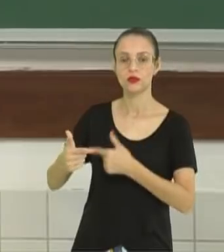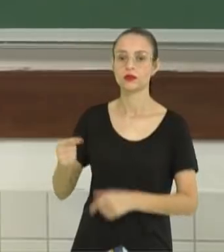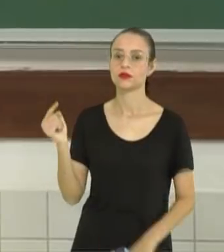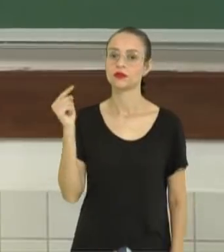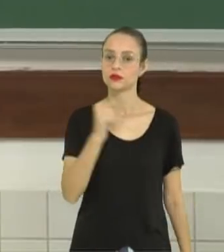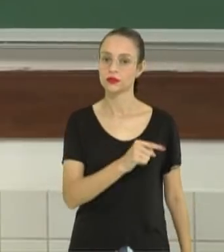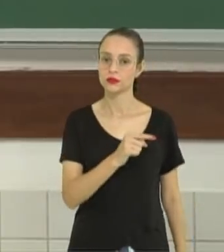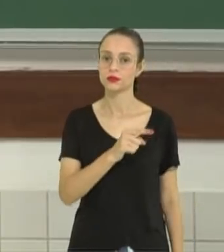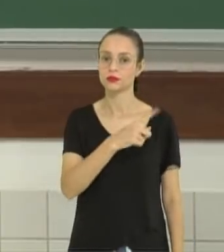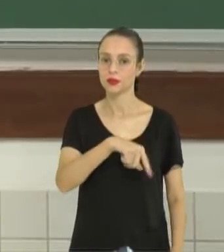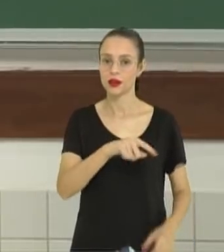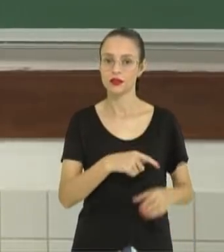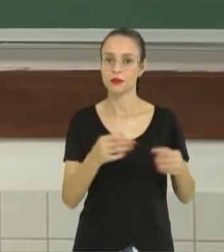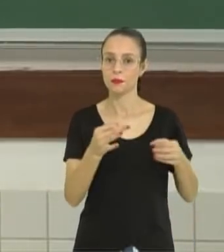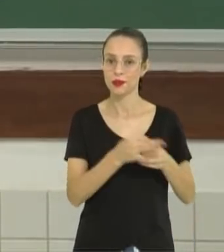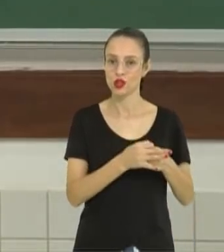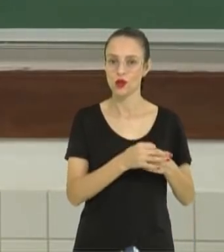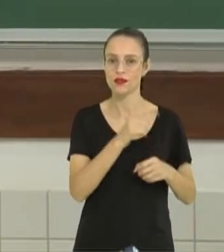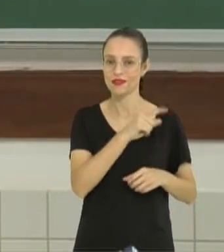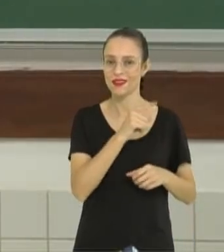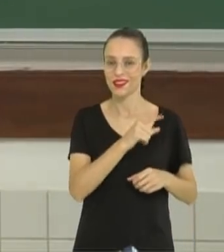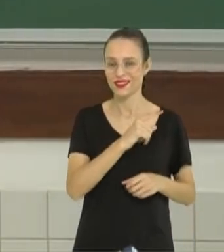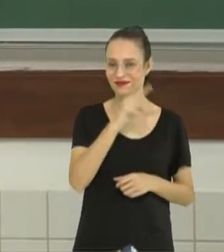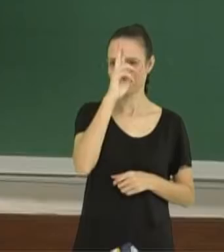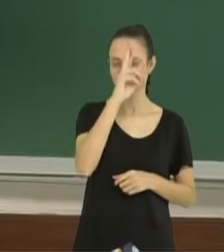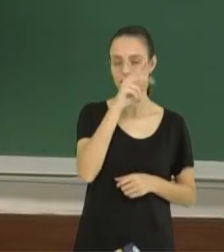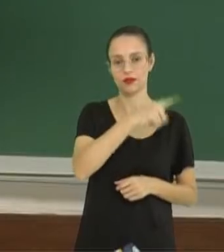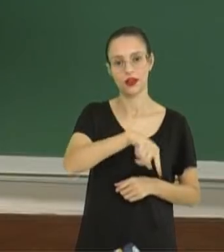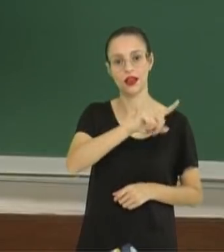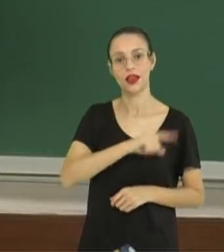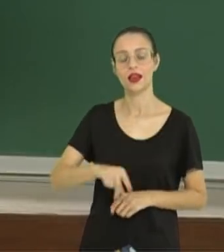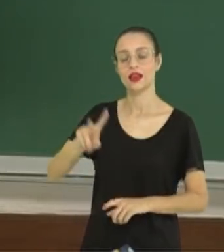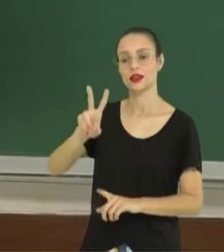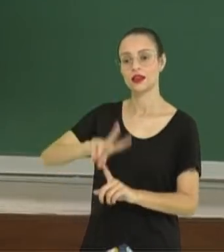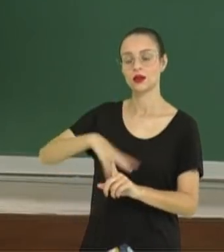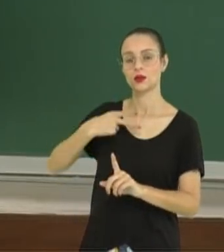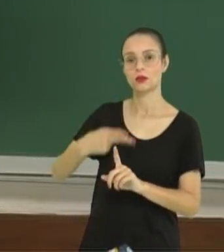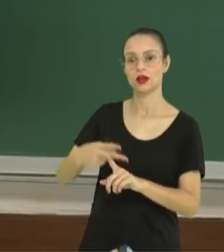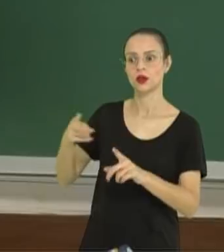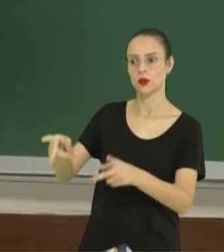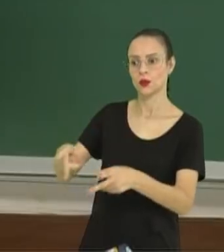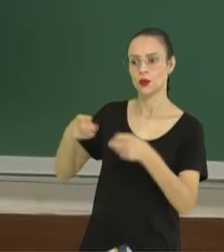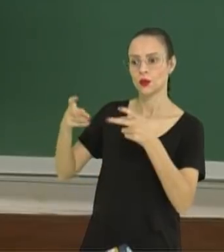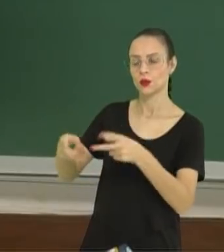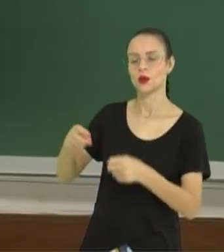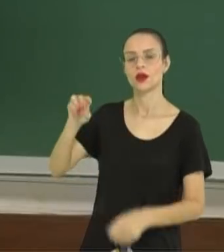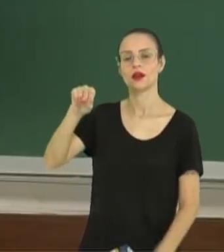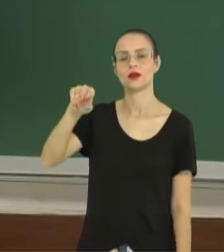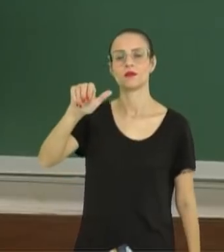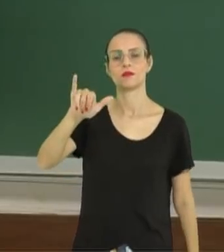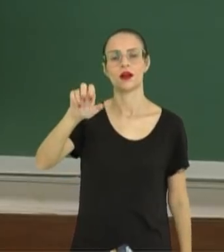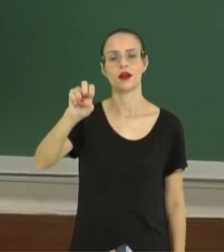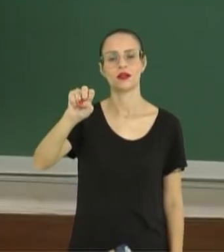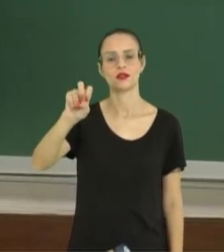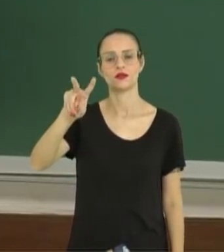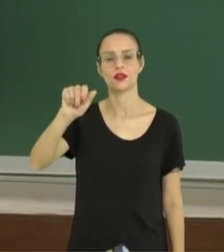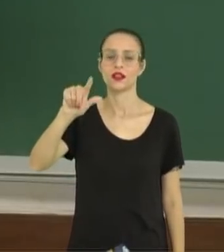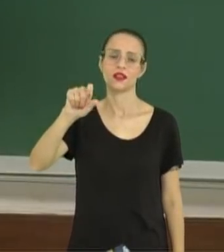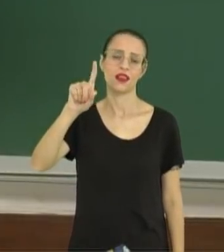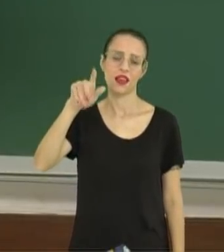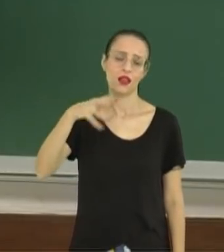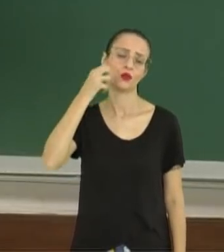a minoria capitalista lá, o pessoal que detém o poder, ele é chamado de mais-valia. É o lucro que eles têm com o nosso trabalho.